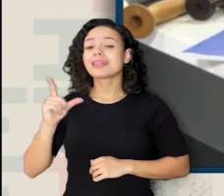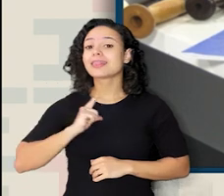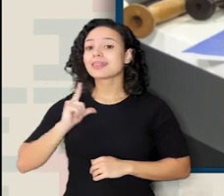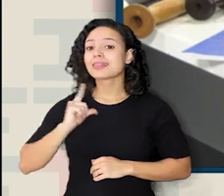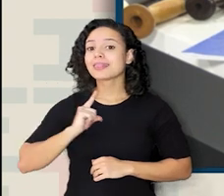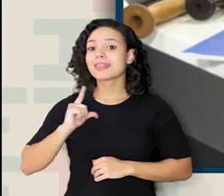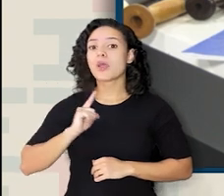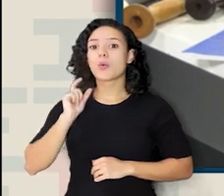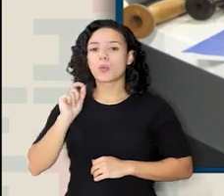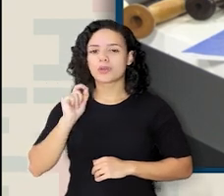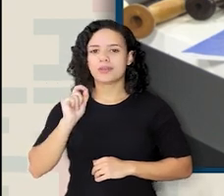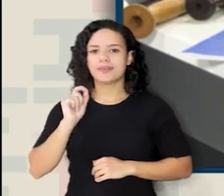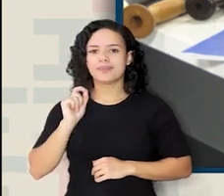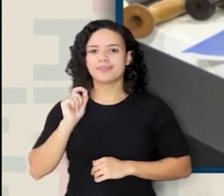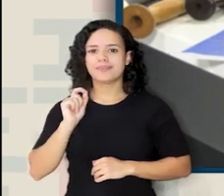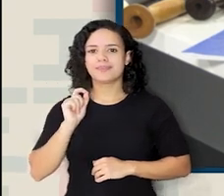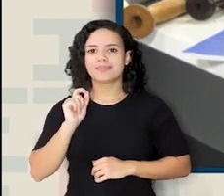temos